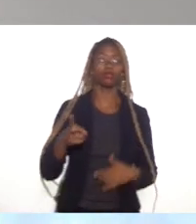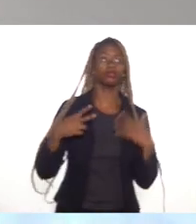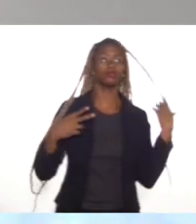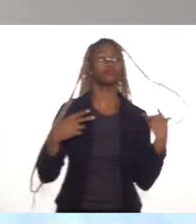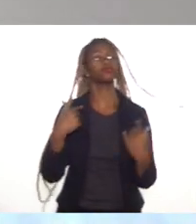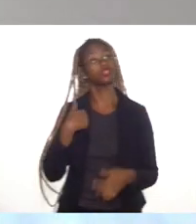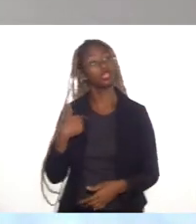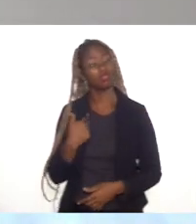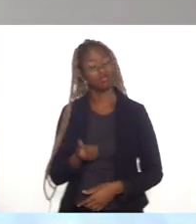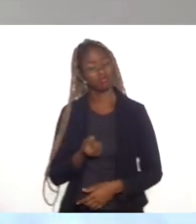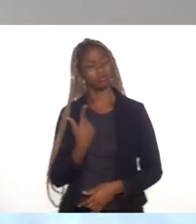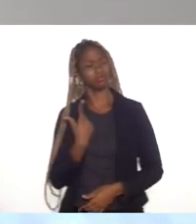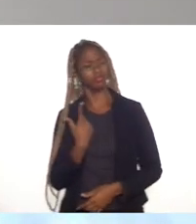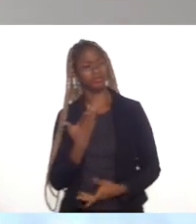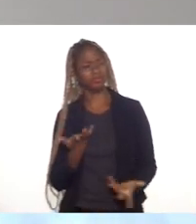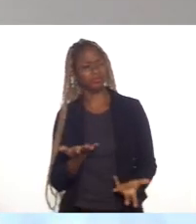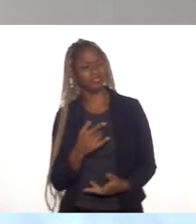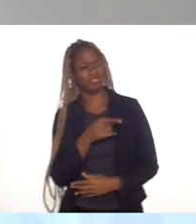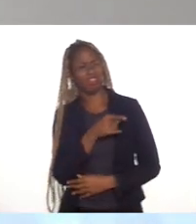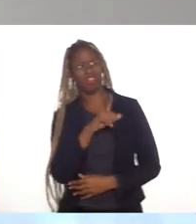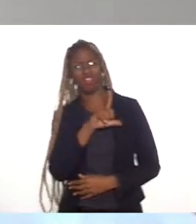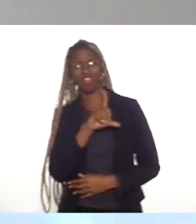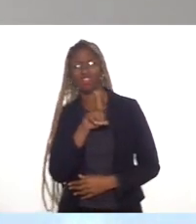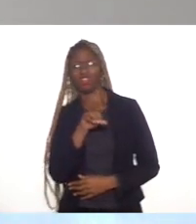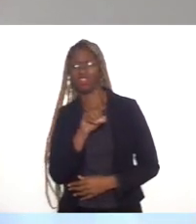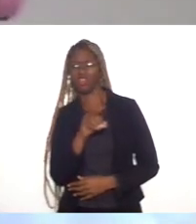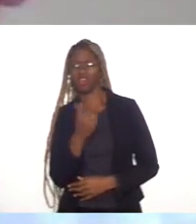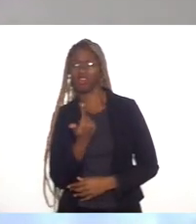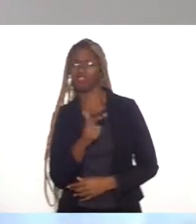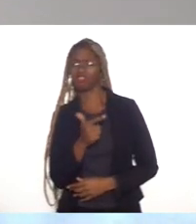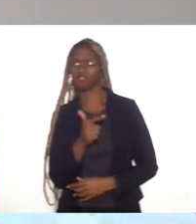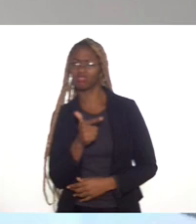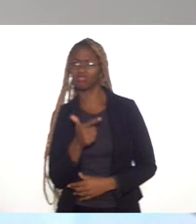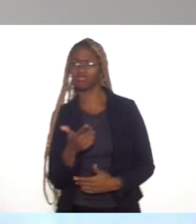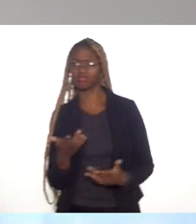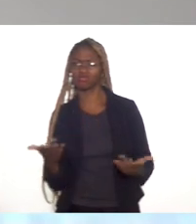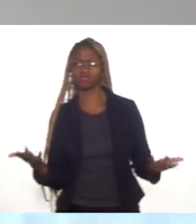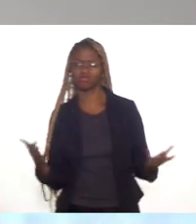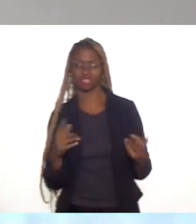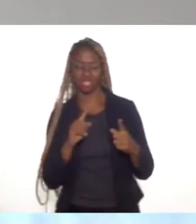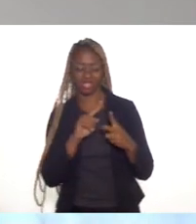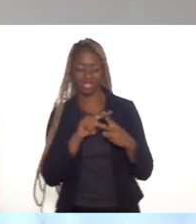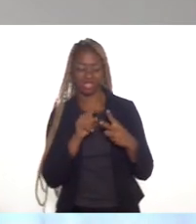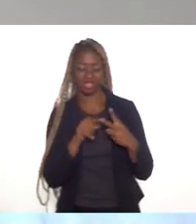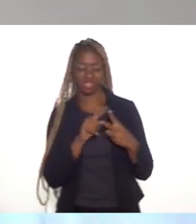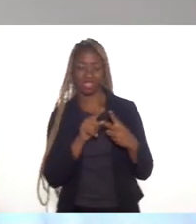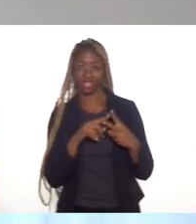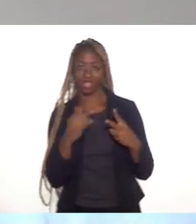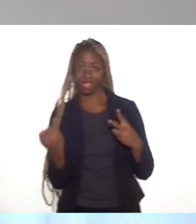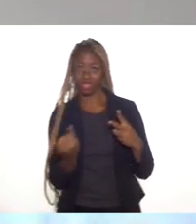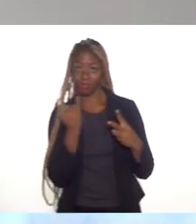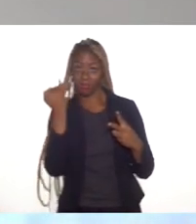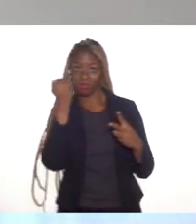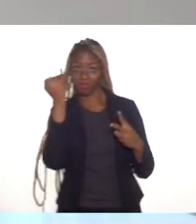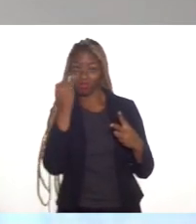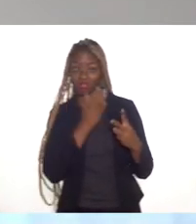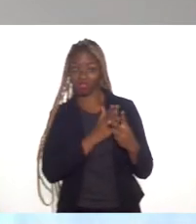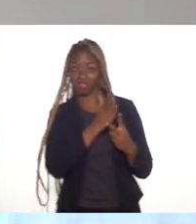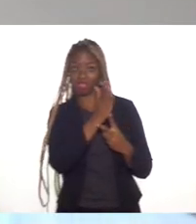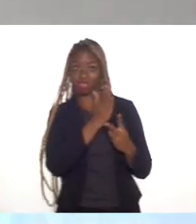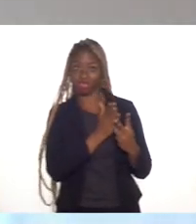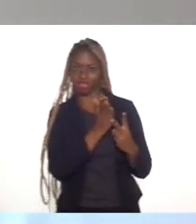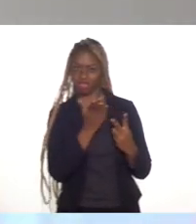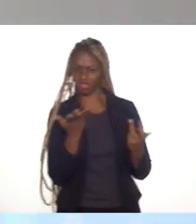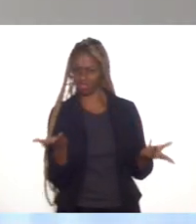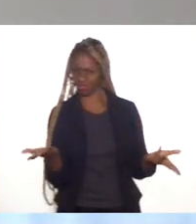estranheza que esta LDO também não tivesse dois outros eixos específicos, tendo em vista